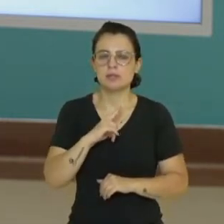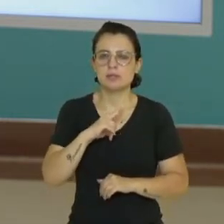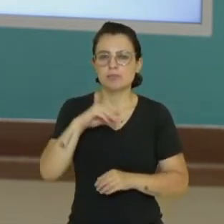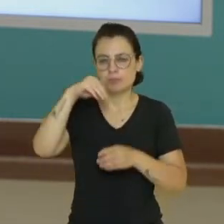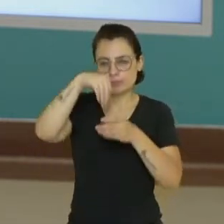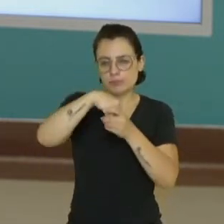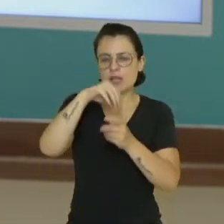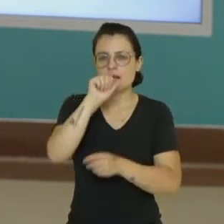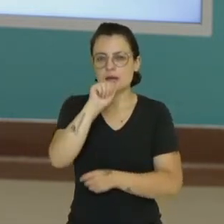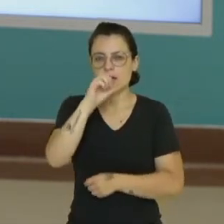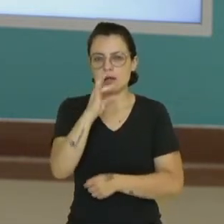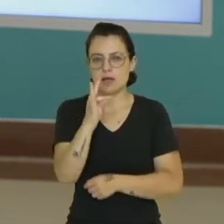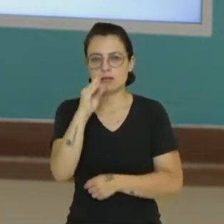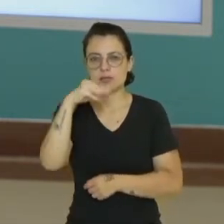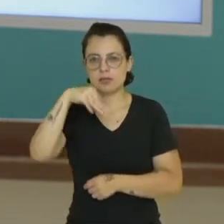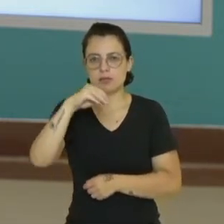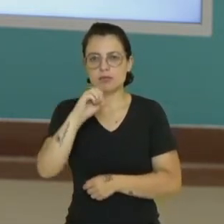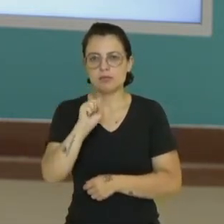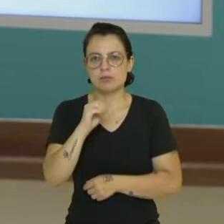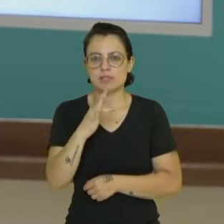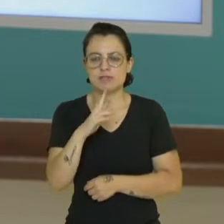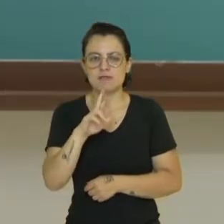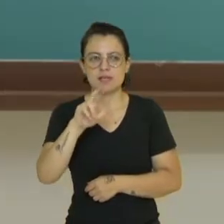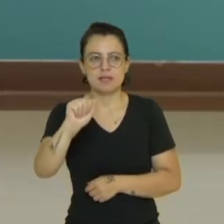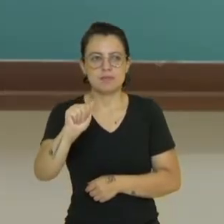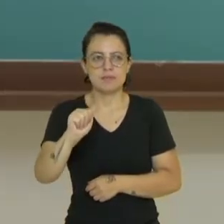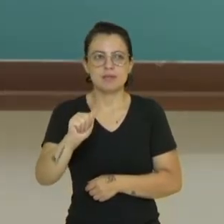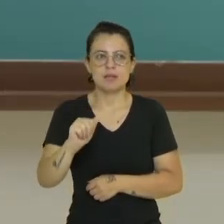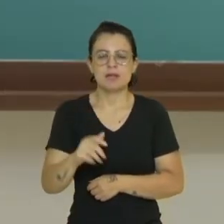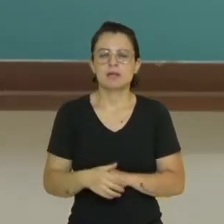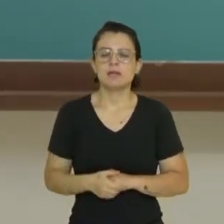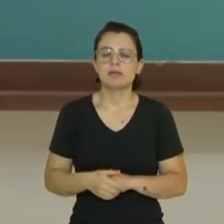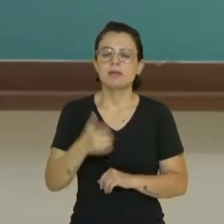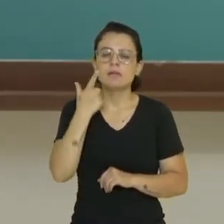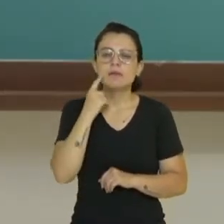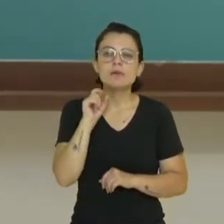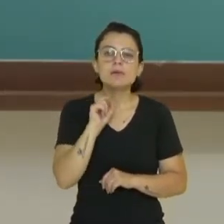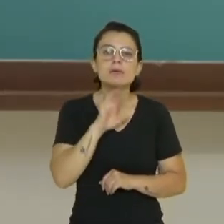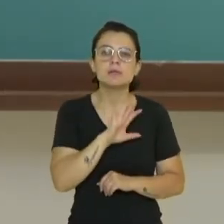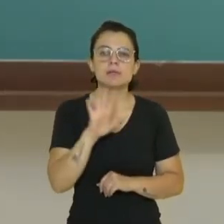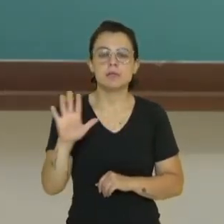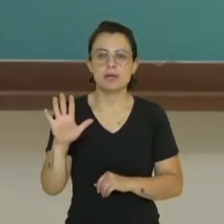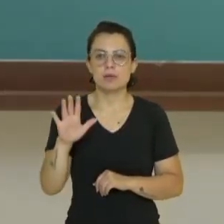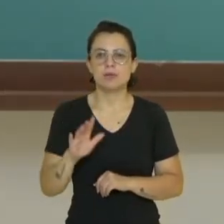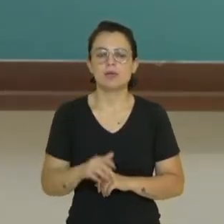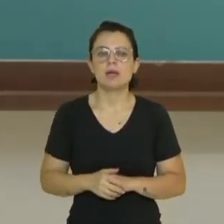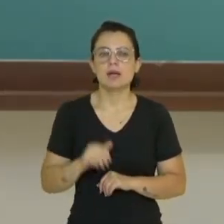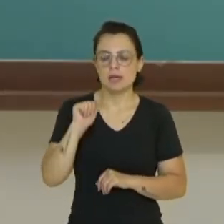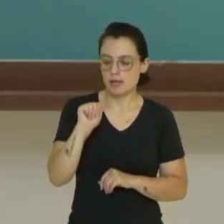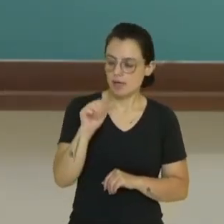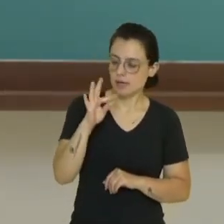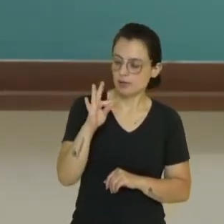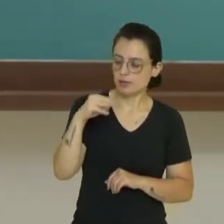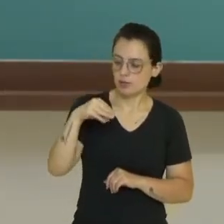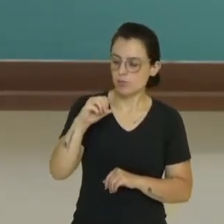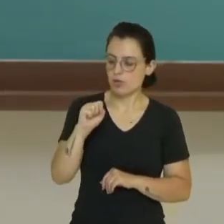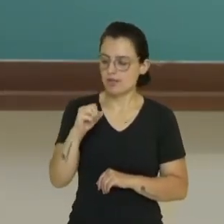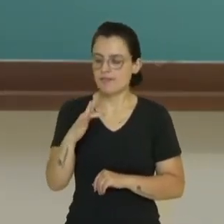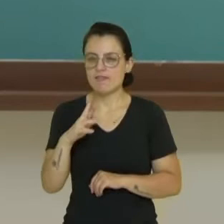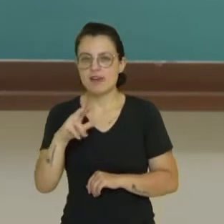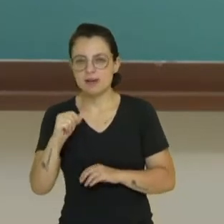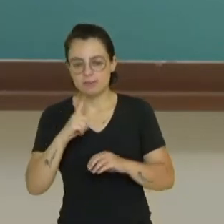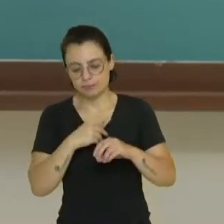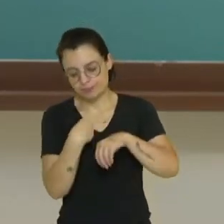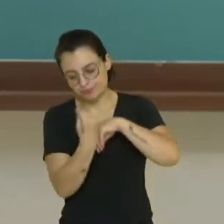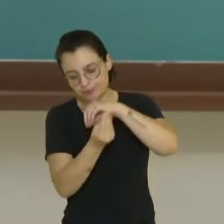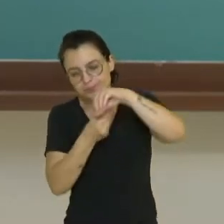atmosfera. Então tem que ficar bem claro na nossa cabeça que a atmosfera é feita, na sua composição,